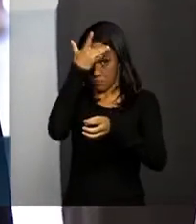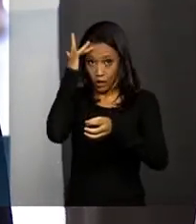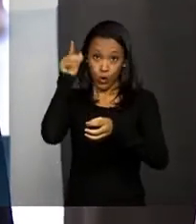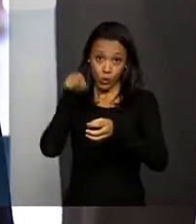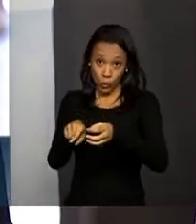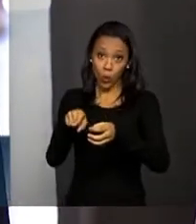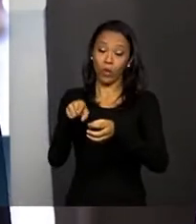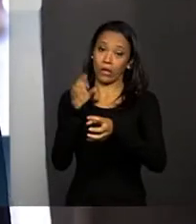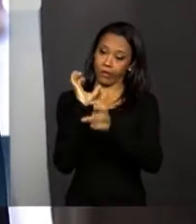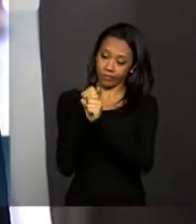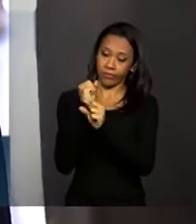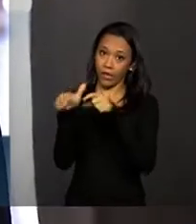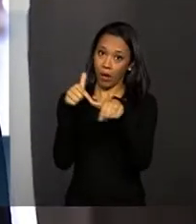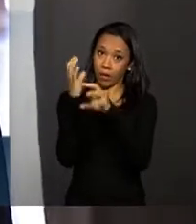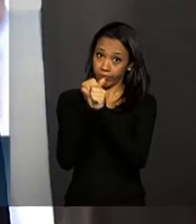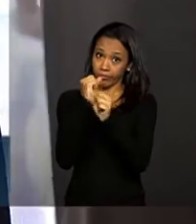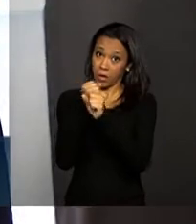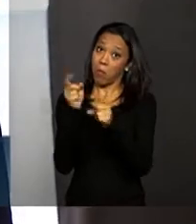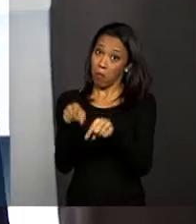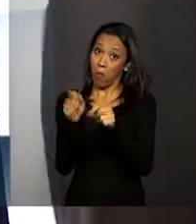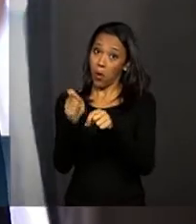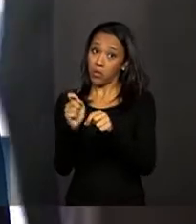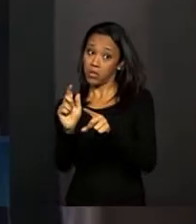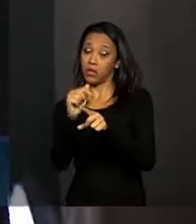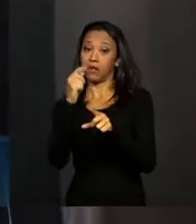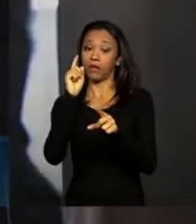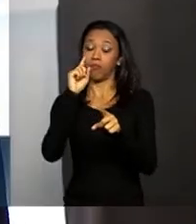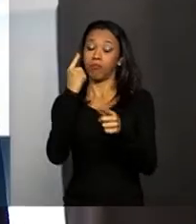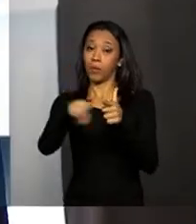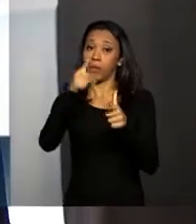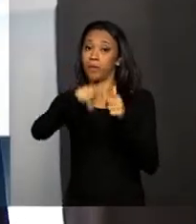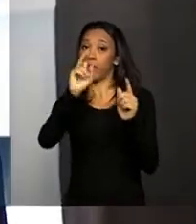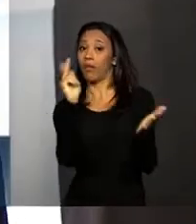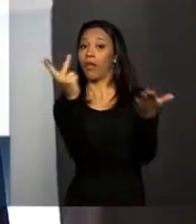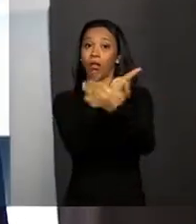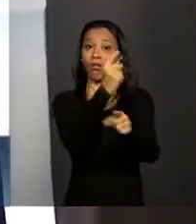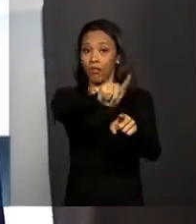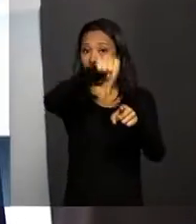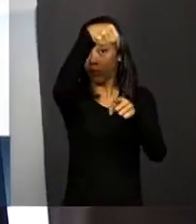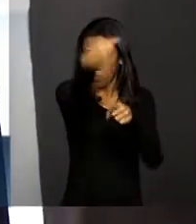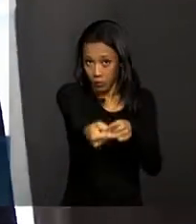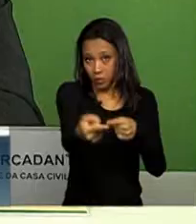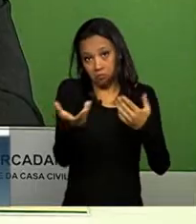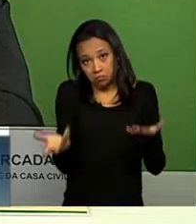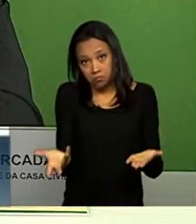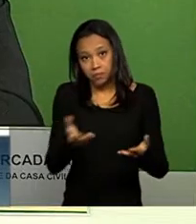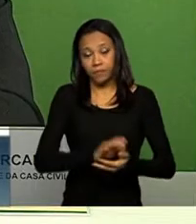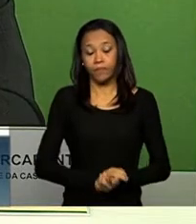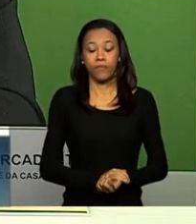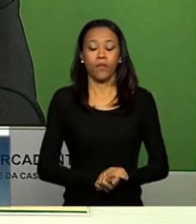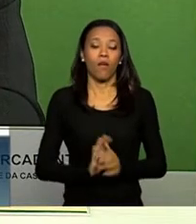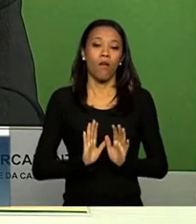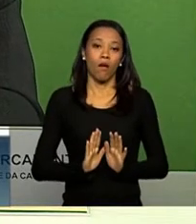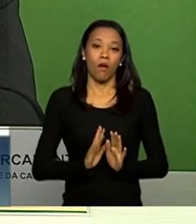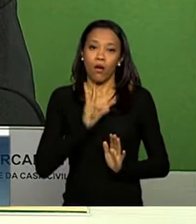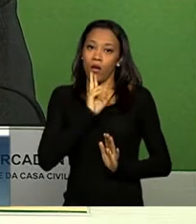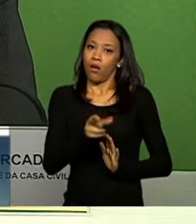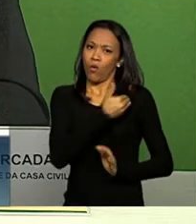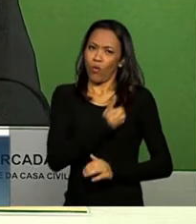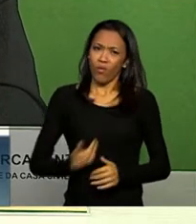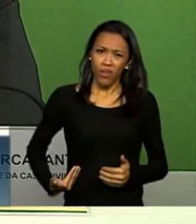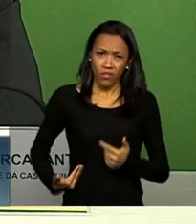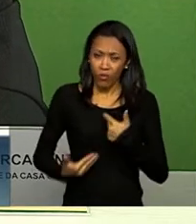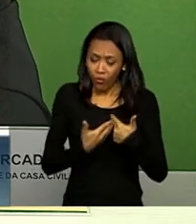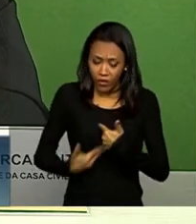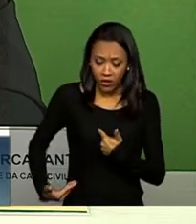pode causar algum prejuízo para o governo durante nessa crise da Operação Lava Jato. Não, o governo só discute a agenda